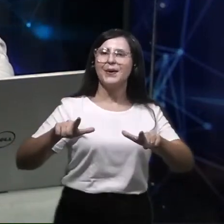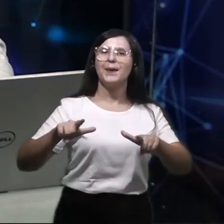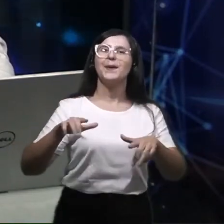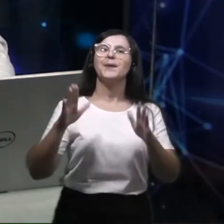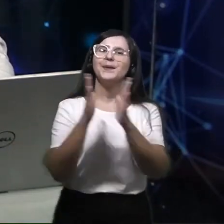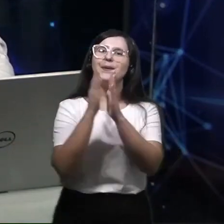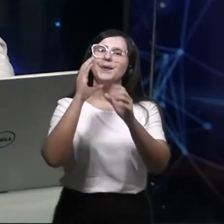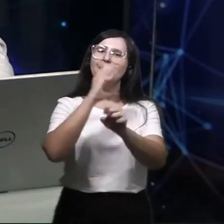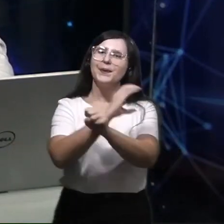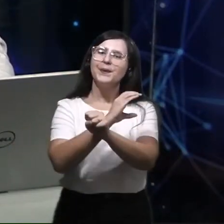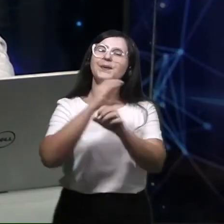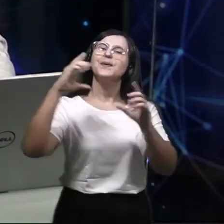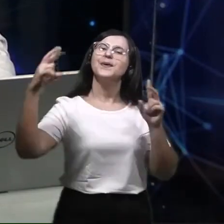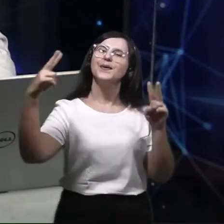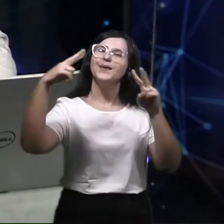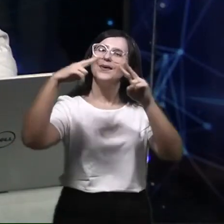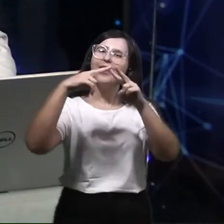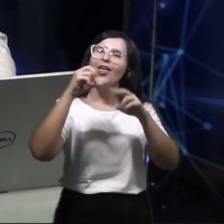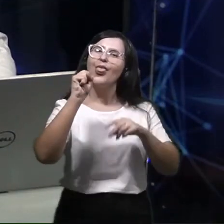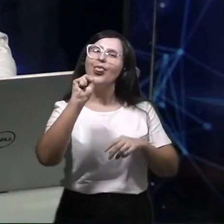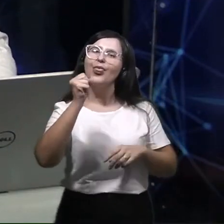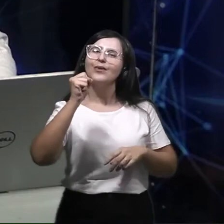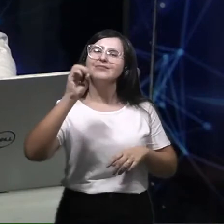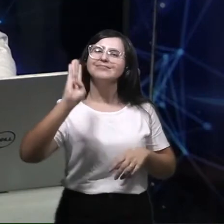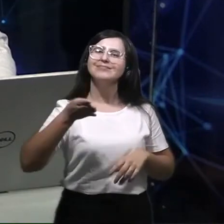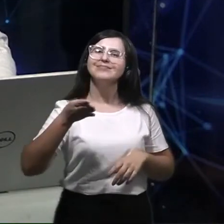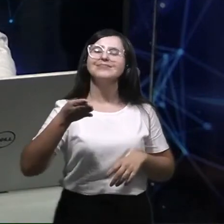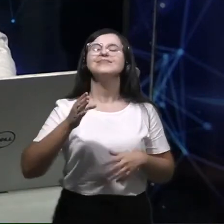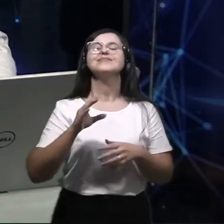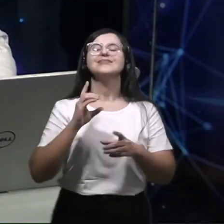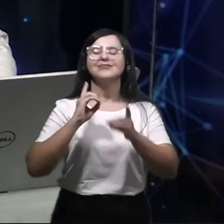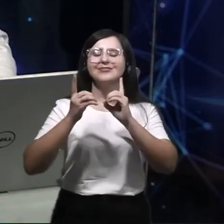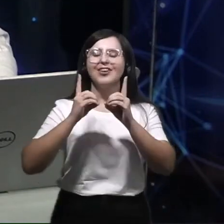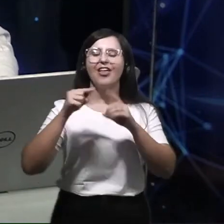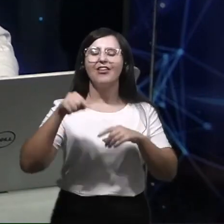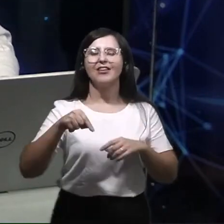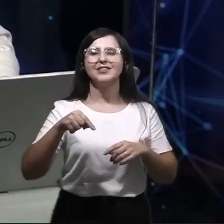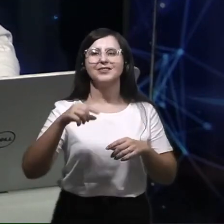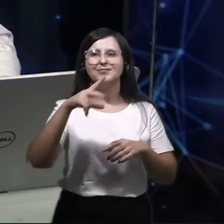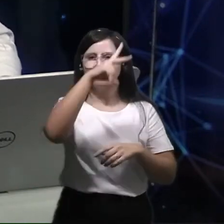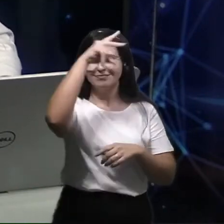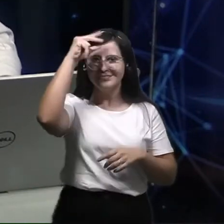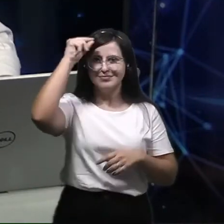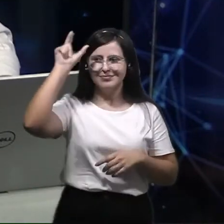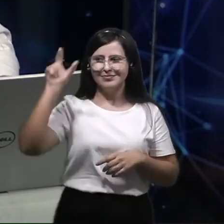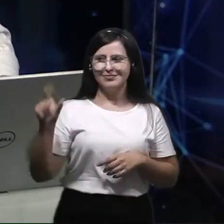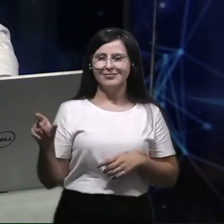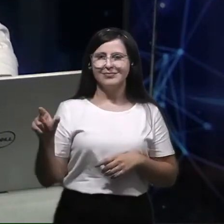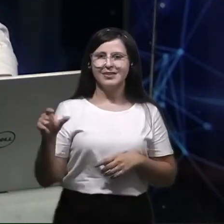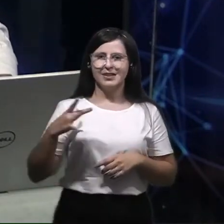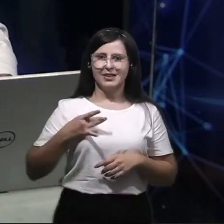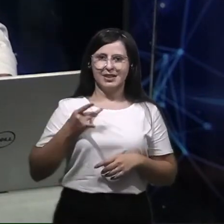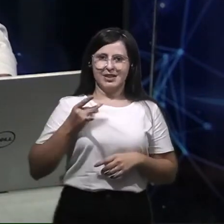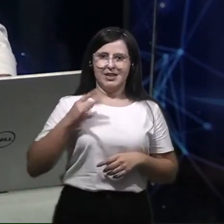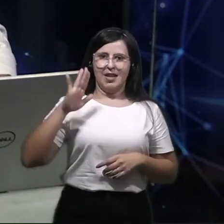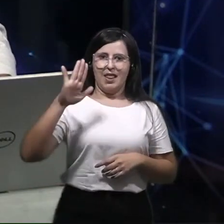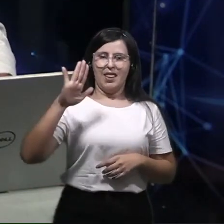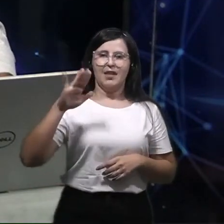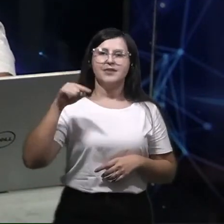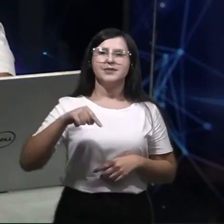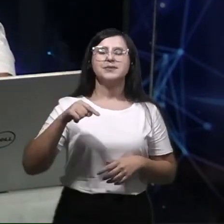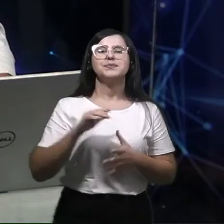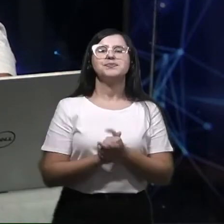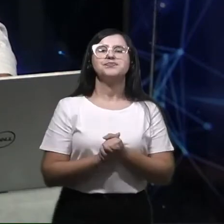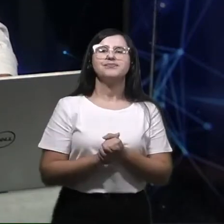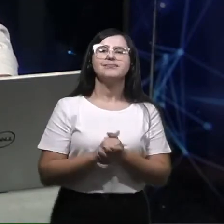próxima semana, 8h30 da noite, debate com os candidatos a prefeito de Santa Cruz. Candidato, lhe peço perdão pelo problema com o microfone, tá certo?